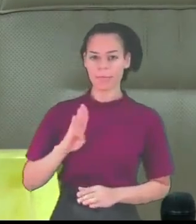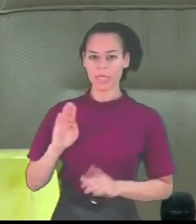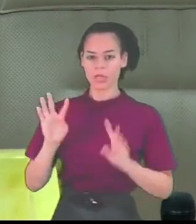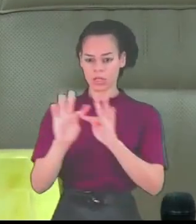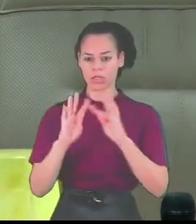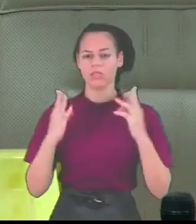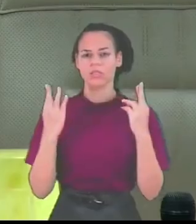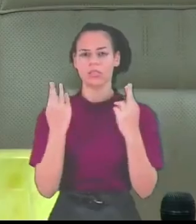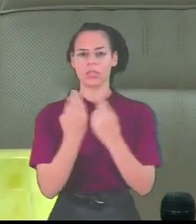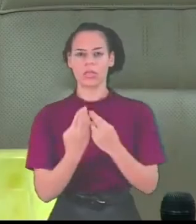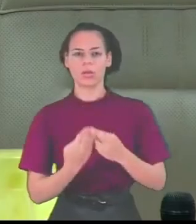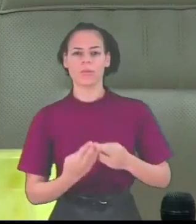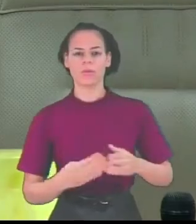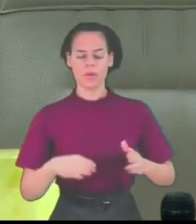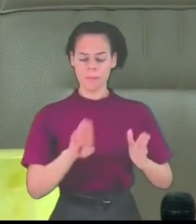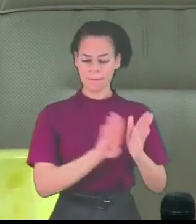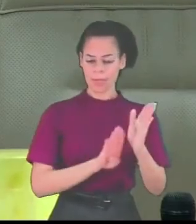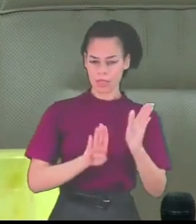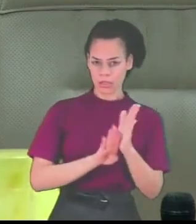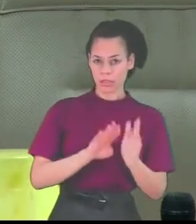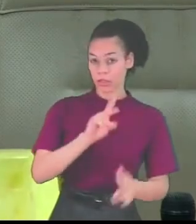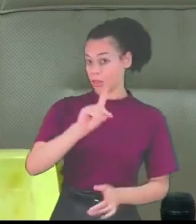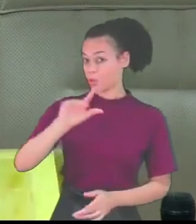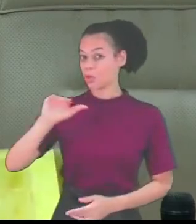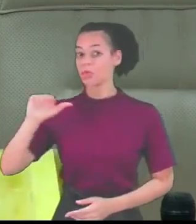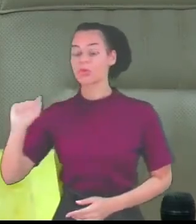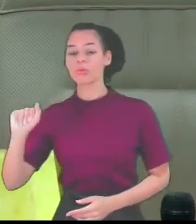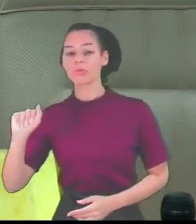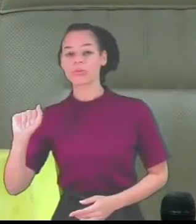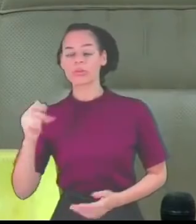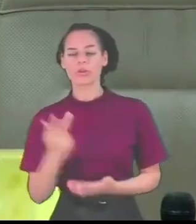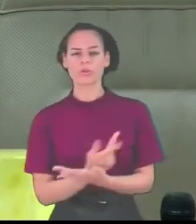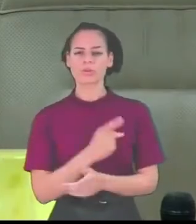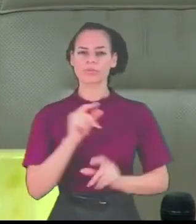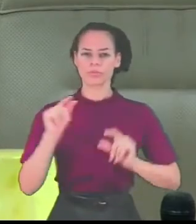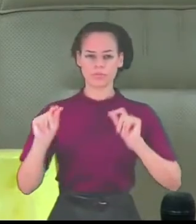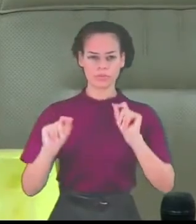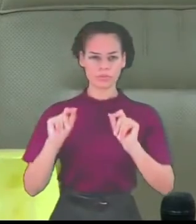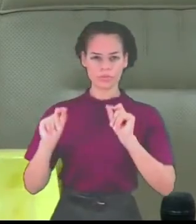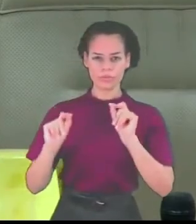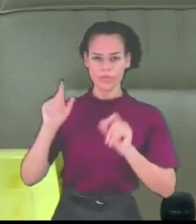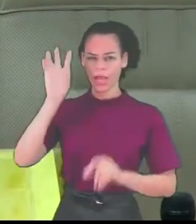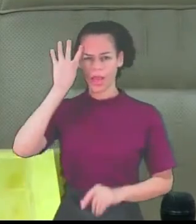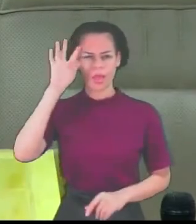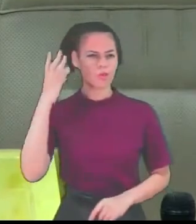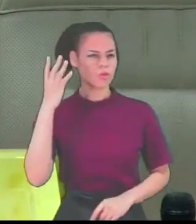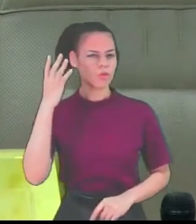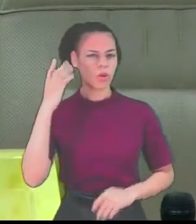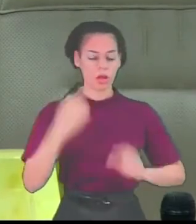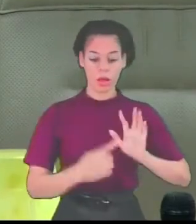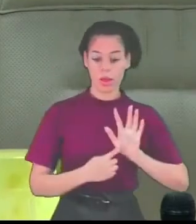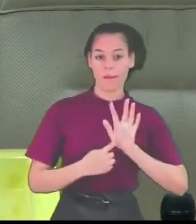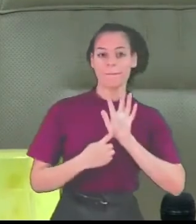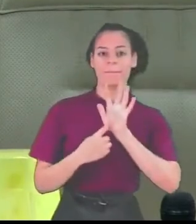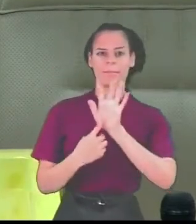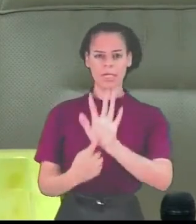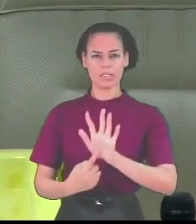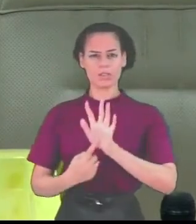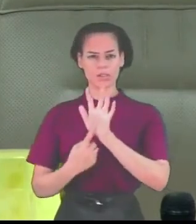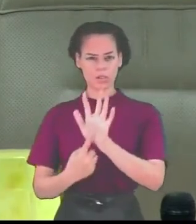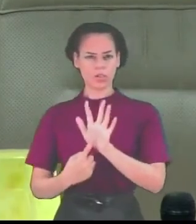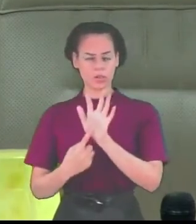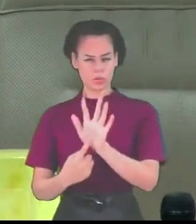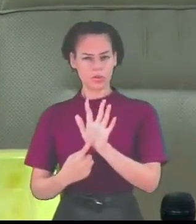Benjamim e ele resolve para mostrar a pujança